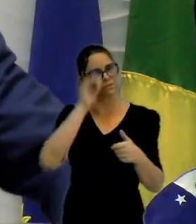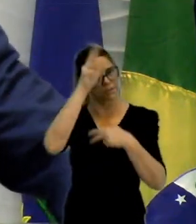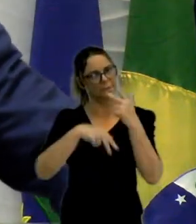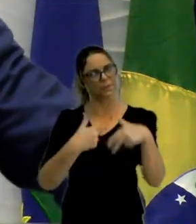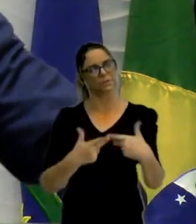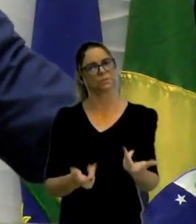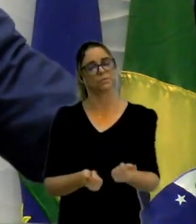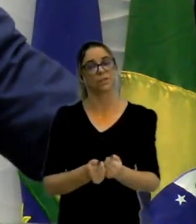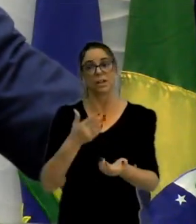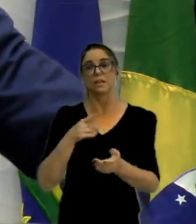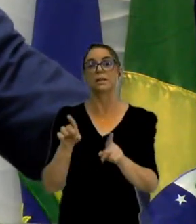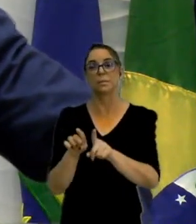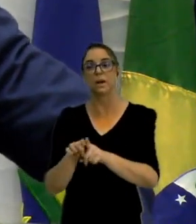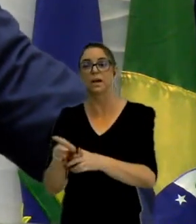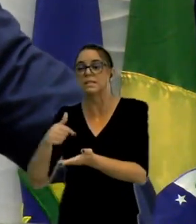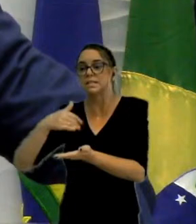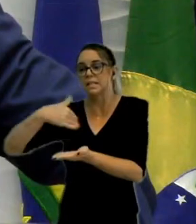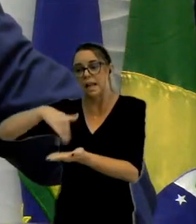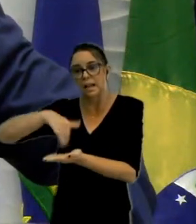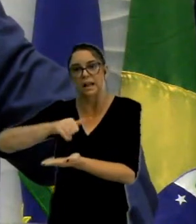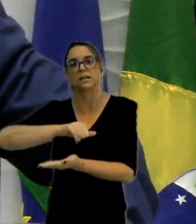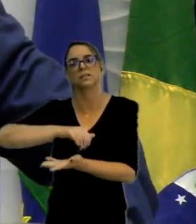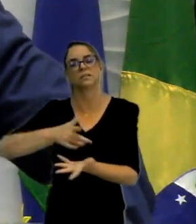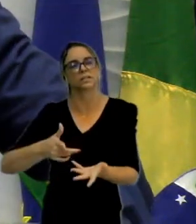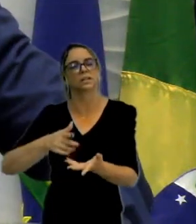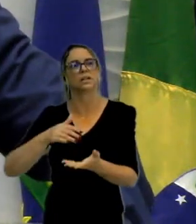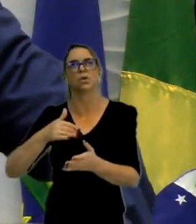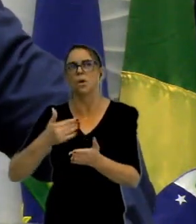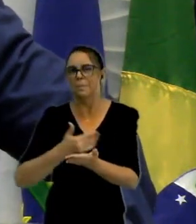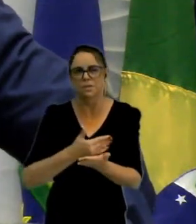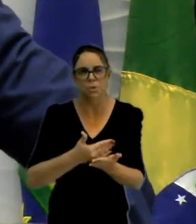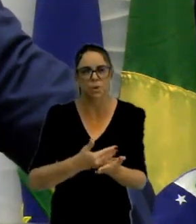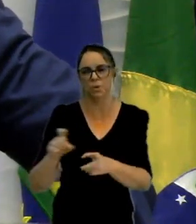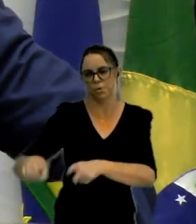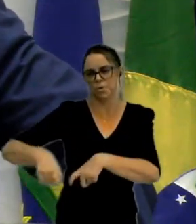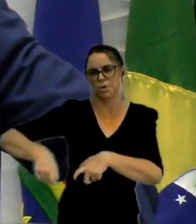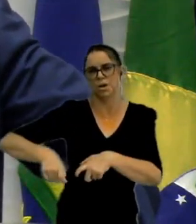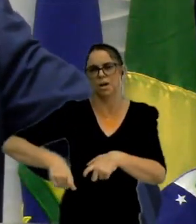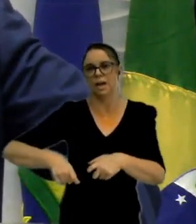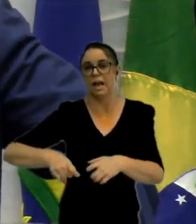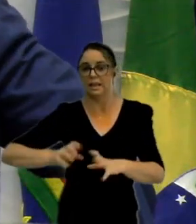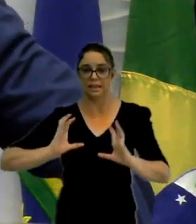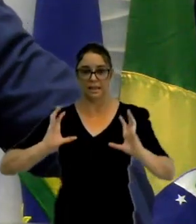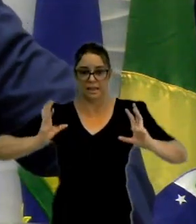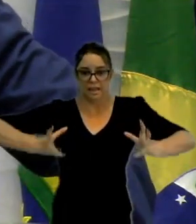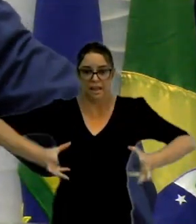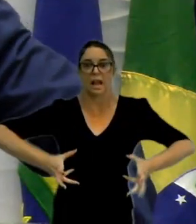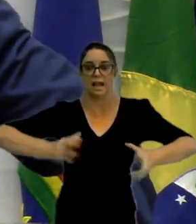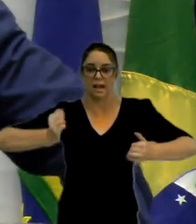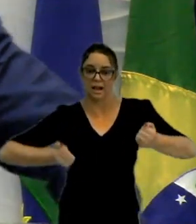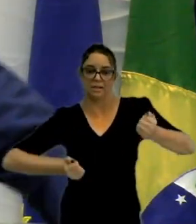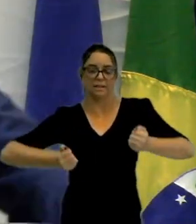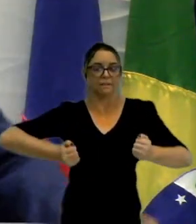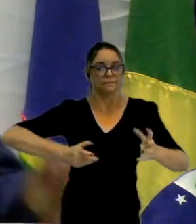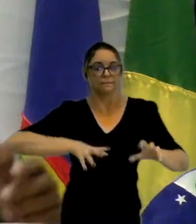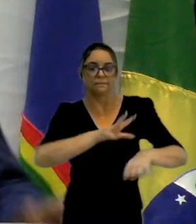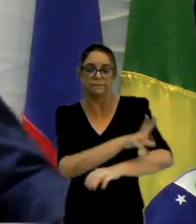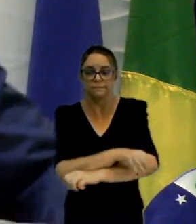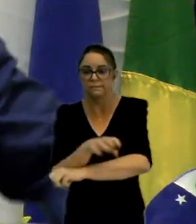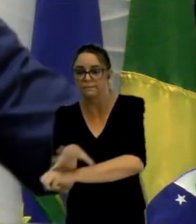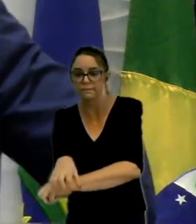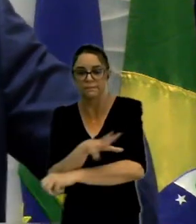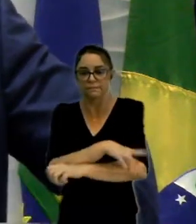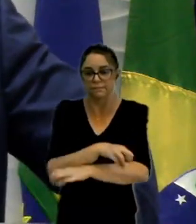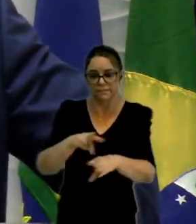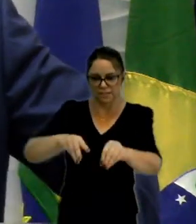já a secretaria, as arações de terra, e vai dar continuidade, com humildade, com poucos